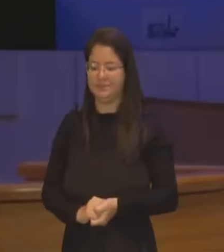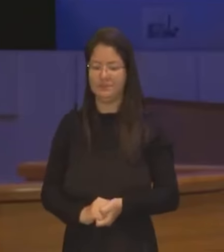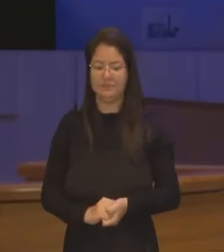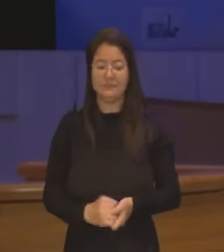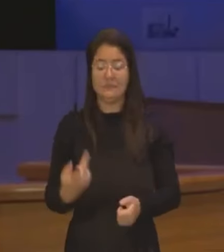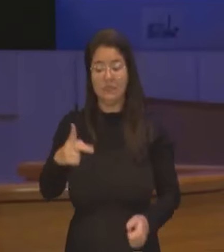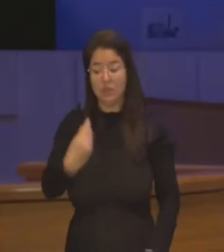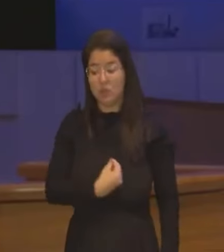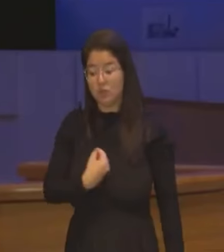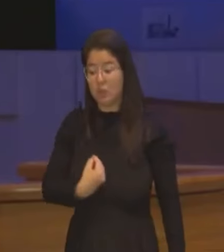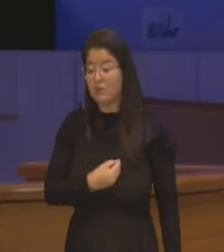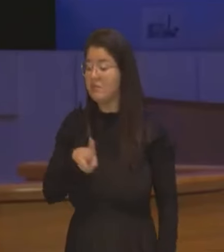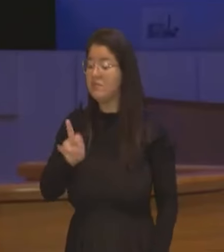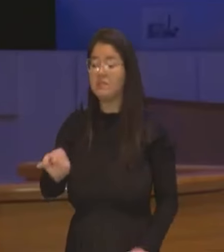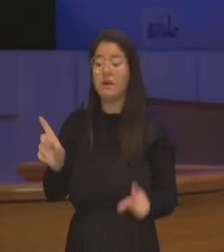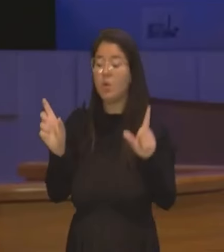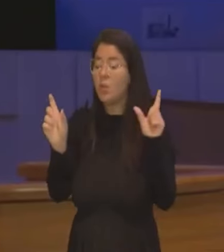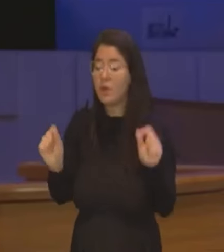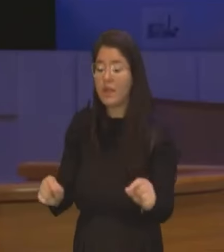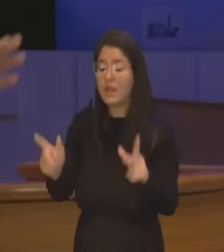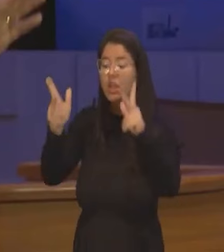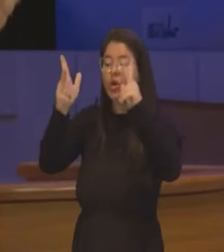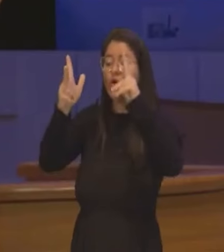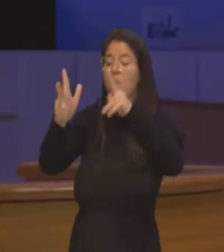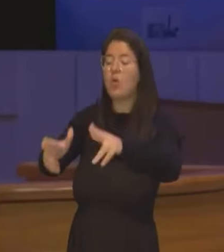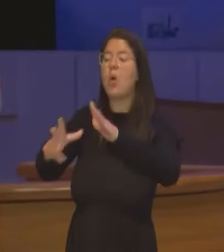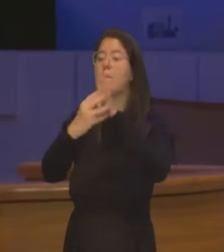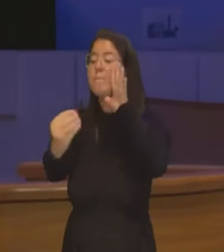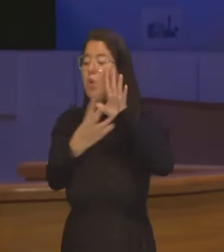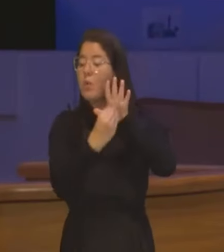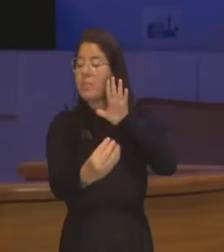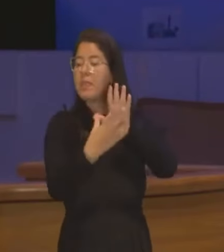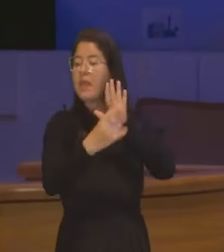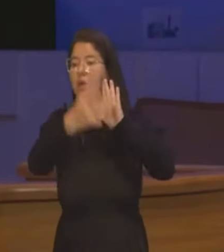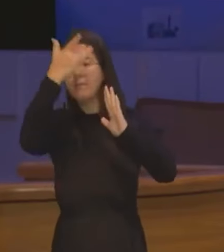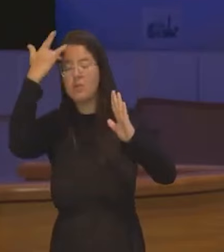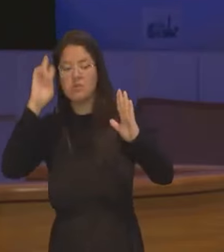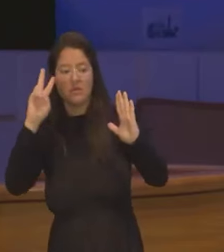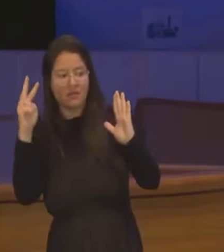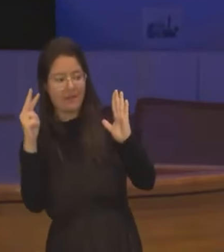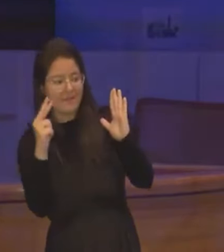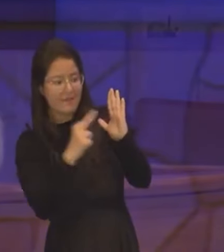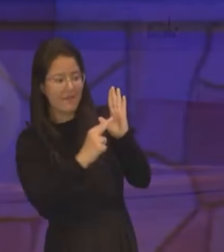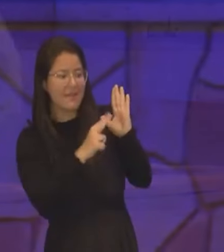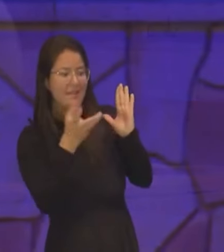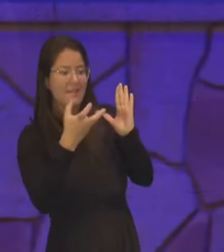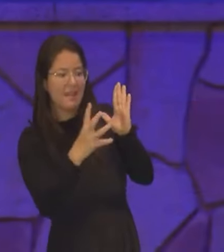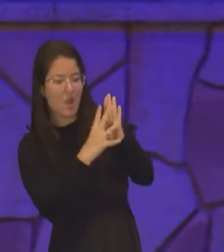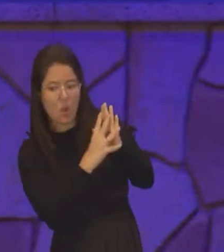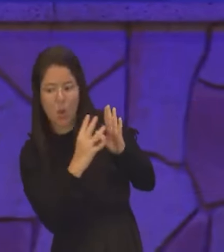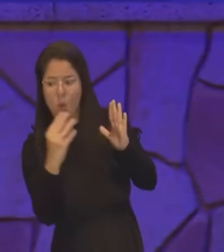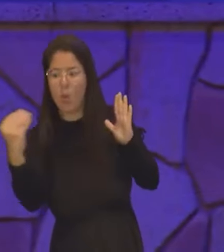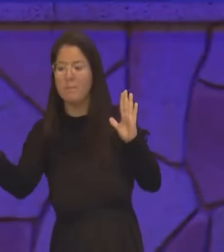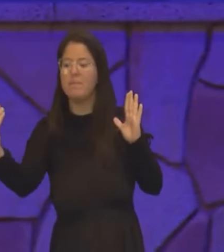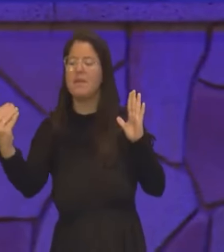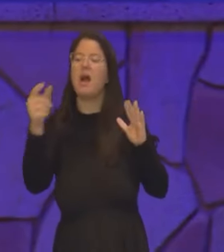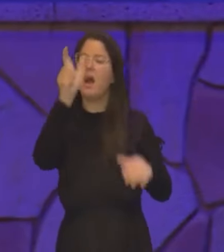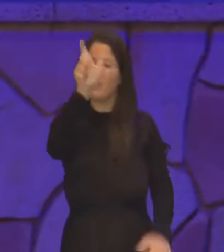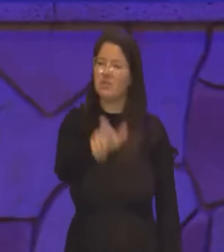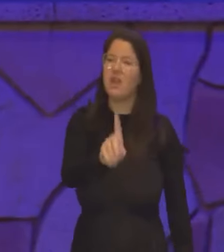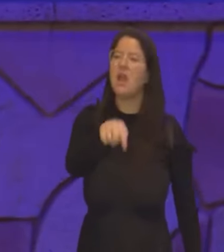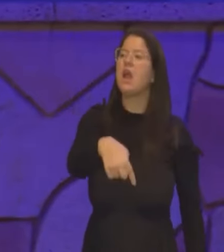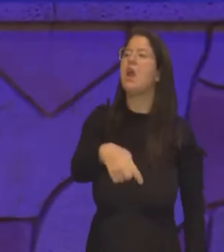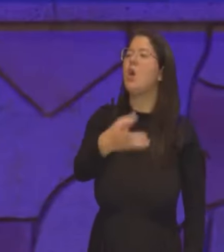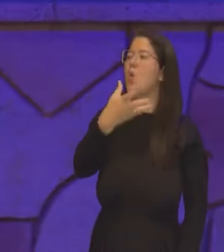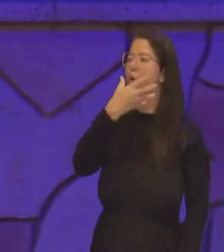A sua vida será, sabe como? Como uma vitrine. As pessoas vão passar e vão olhar e vão pensar: aí está um homem de Deus,